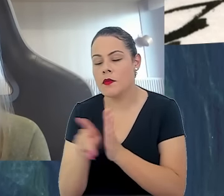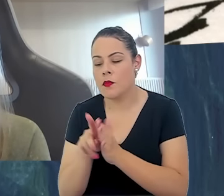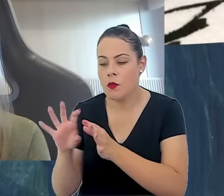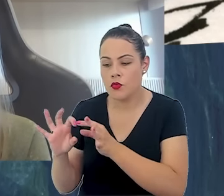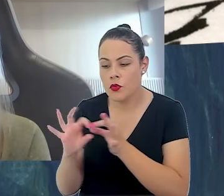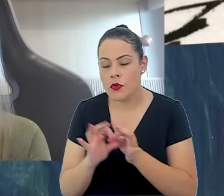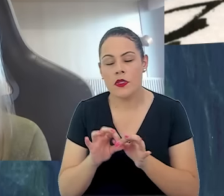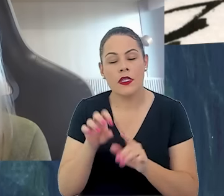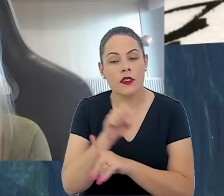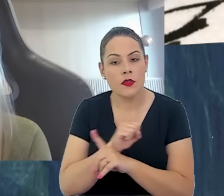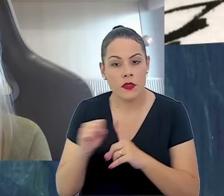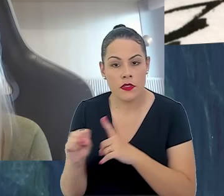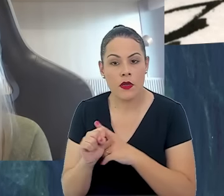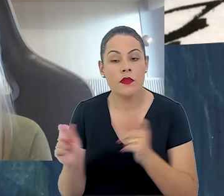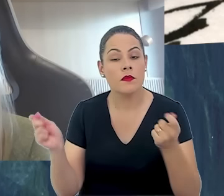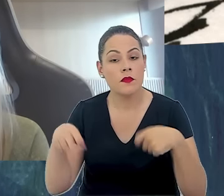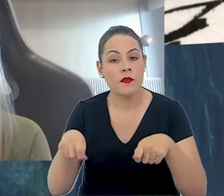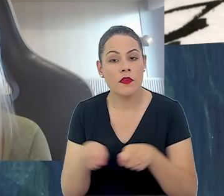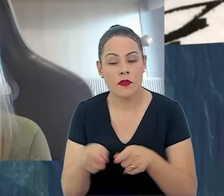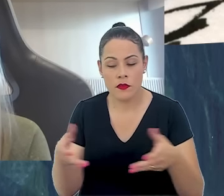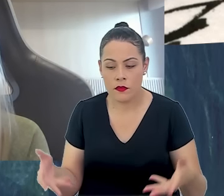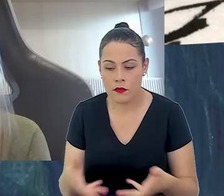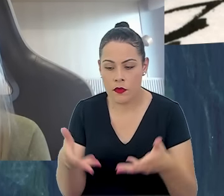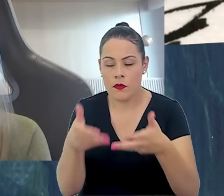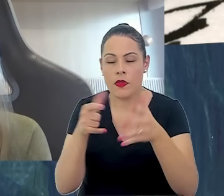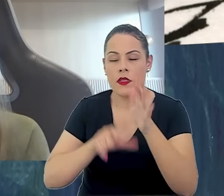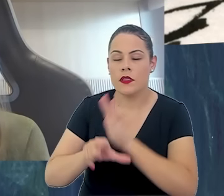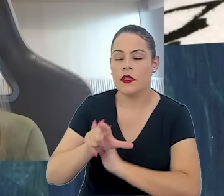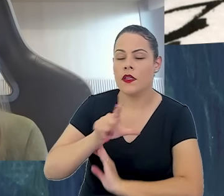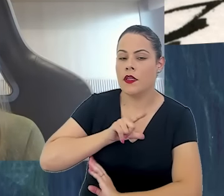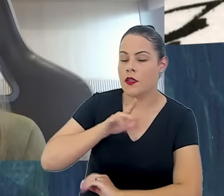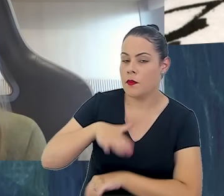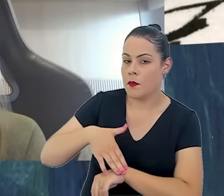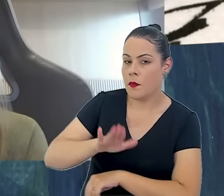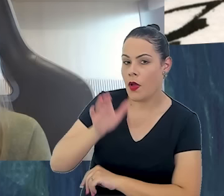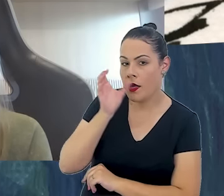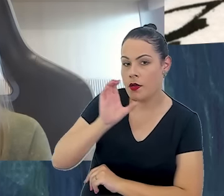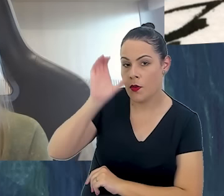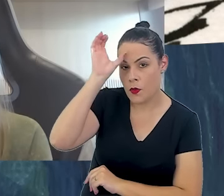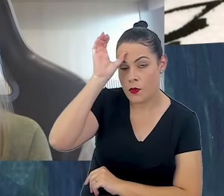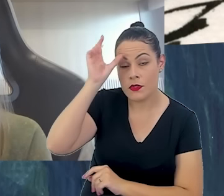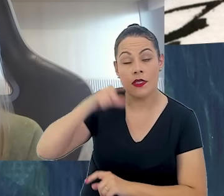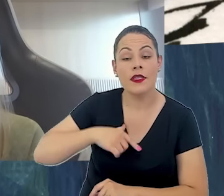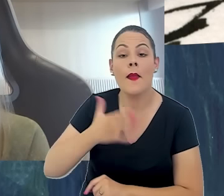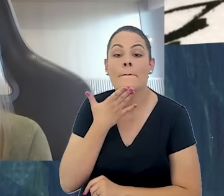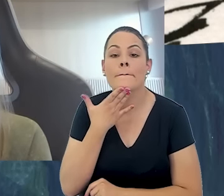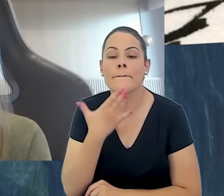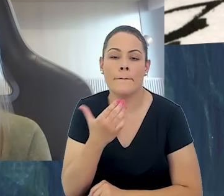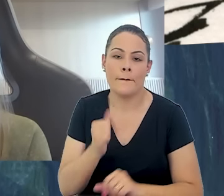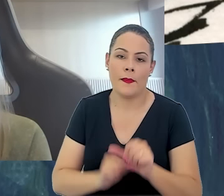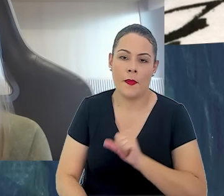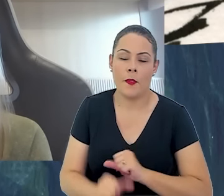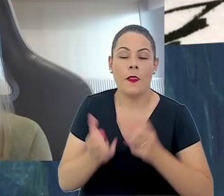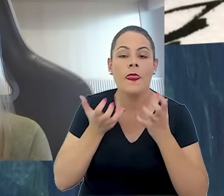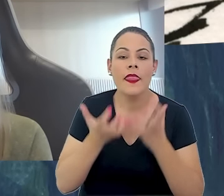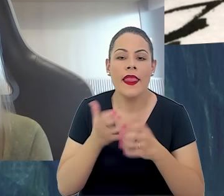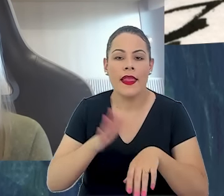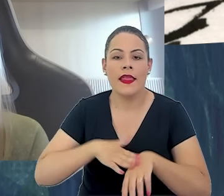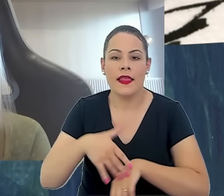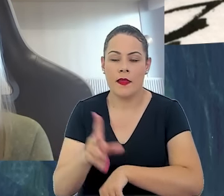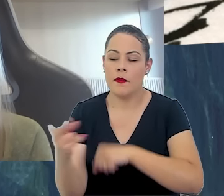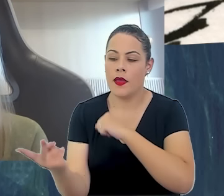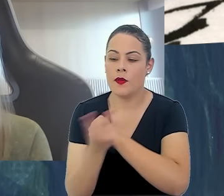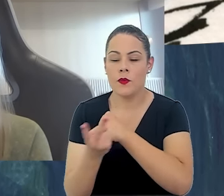da equação que faz com que a sociedade é mais consciente. Ela demanda essa transição, ela demanda